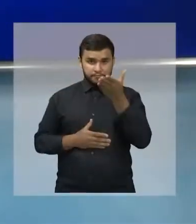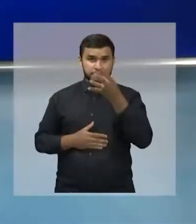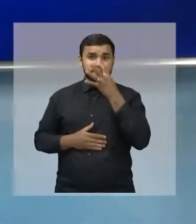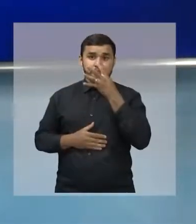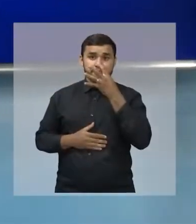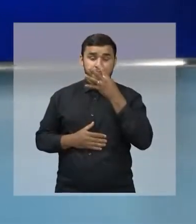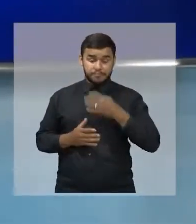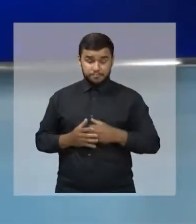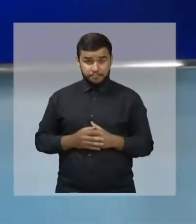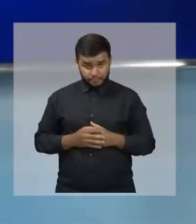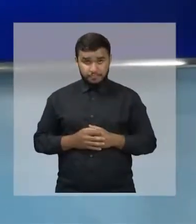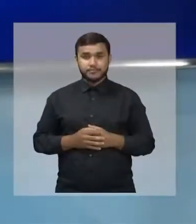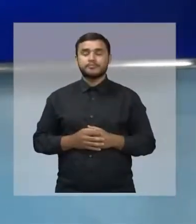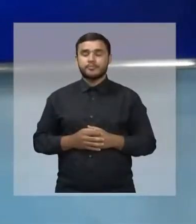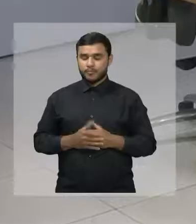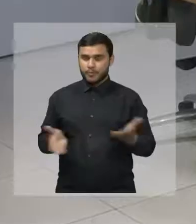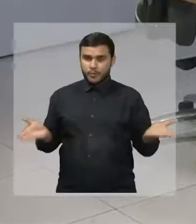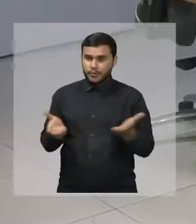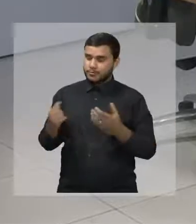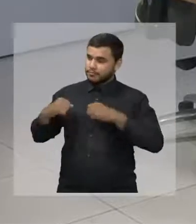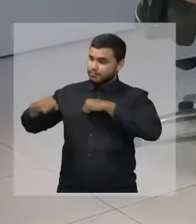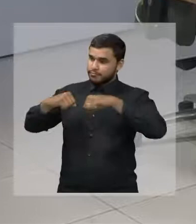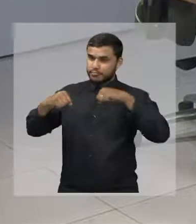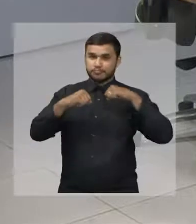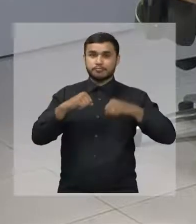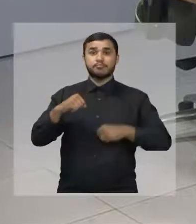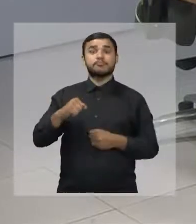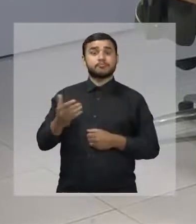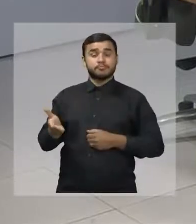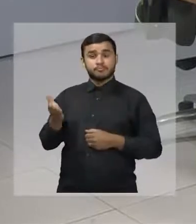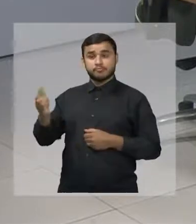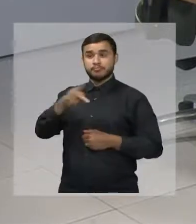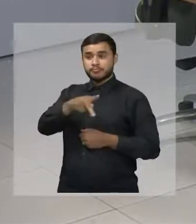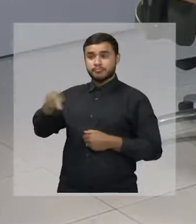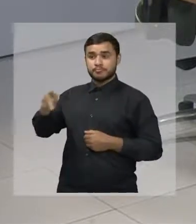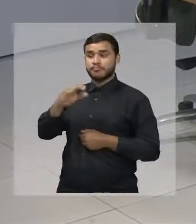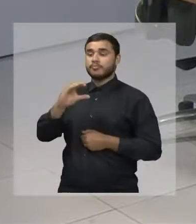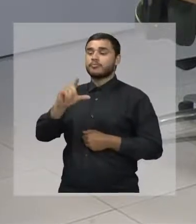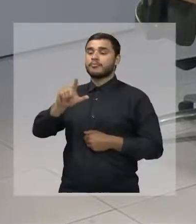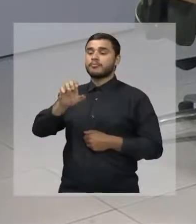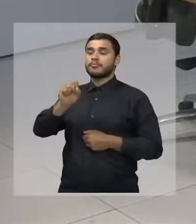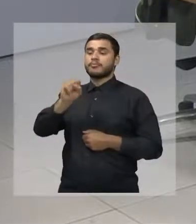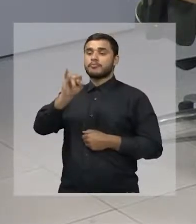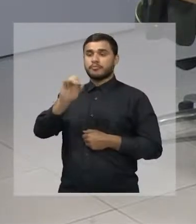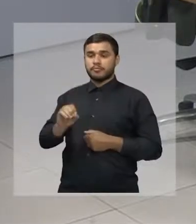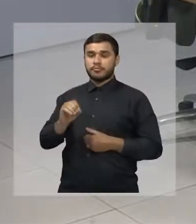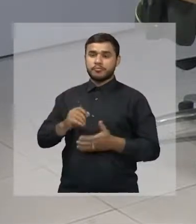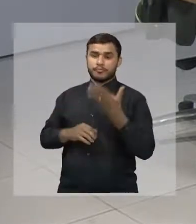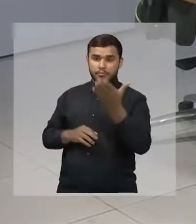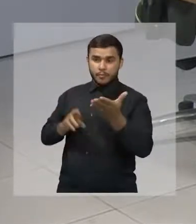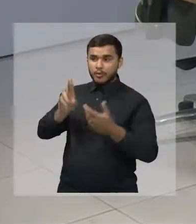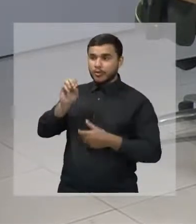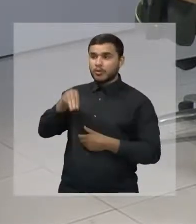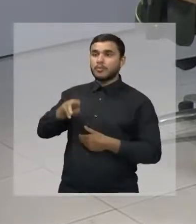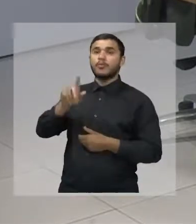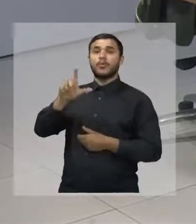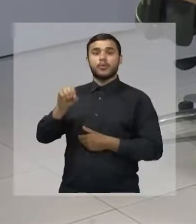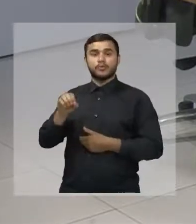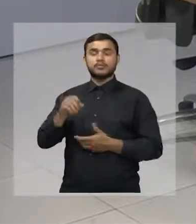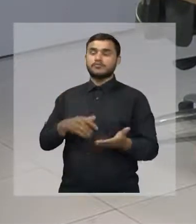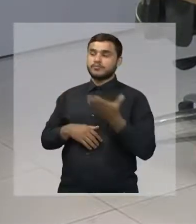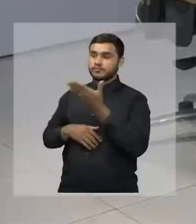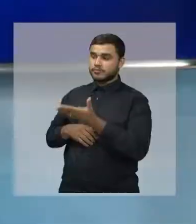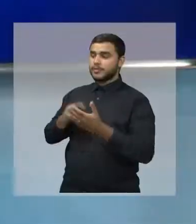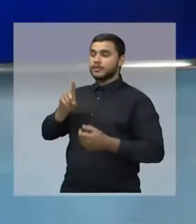agora, o programa recebe hoje as participações dos debatedores, os professores Clésio Arruda, Rômulo Leitão e Djalma Pinto, e